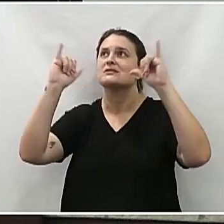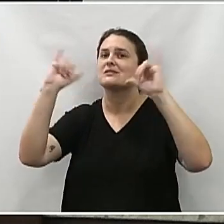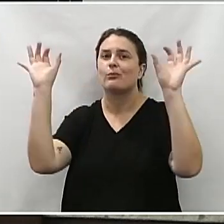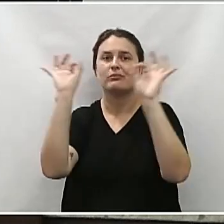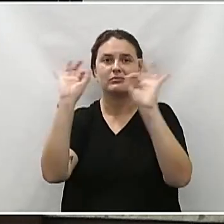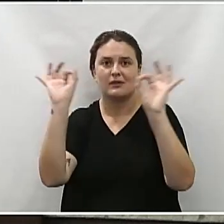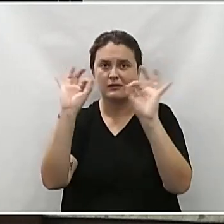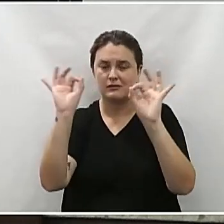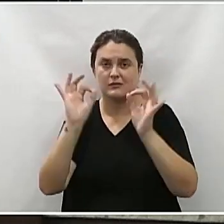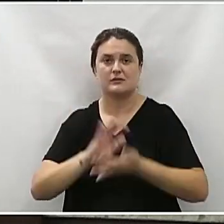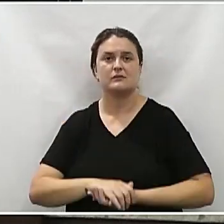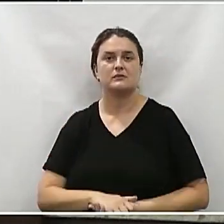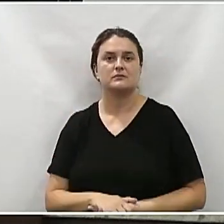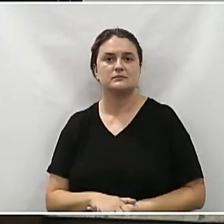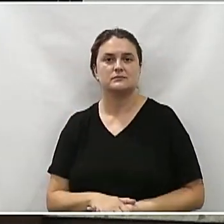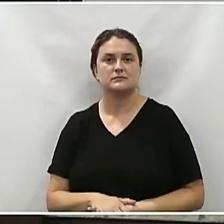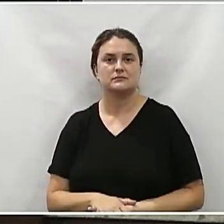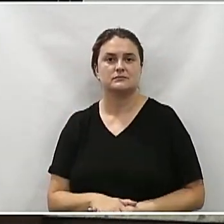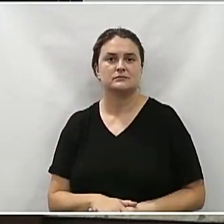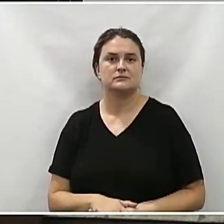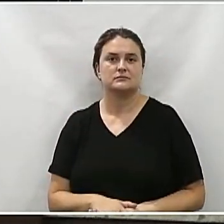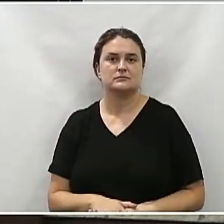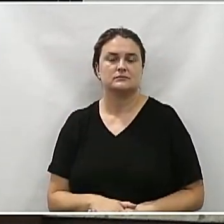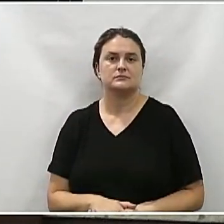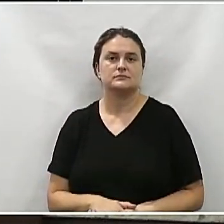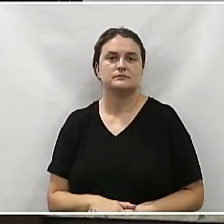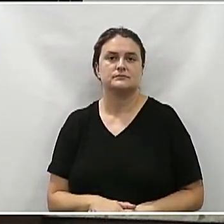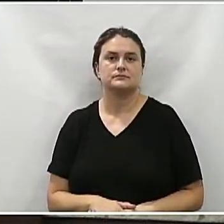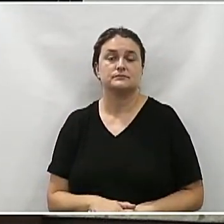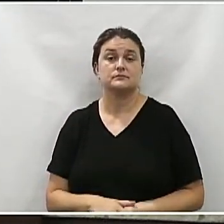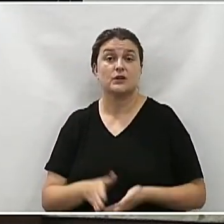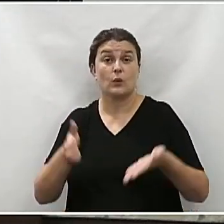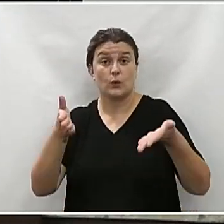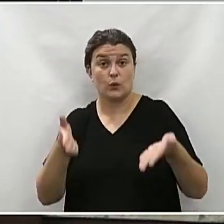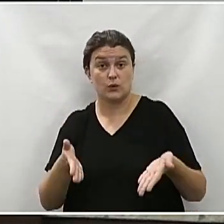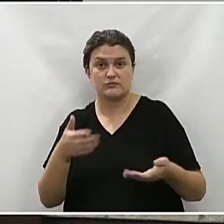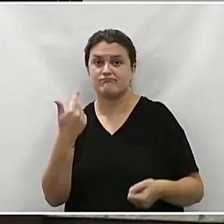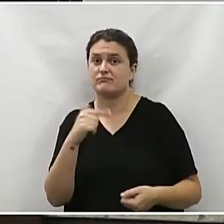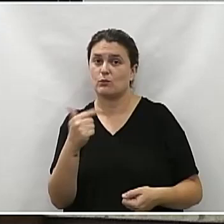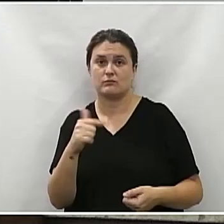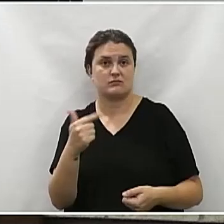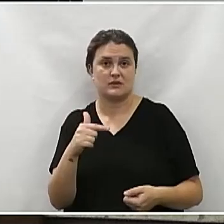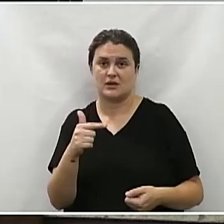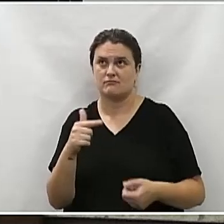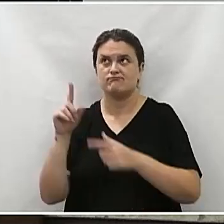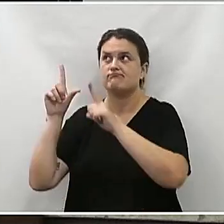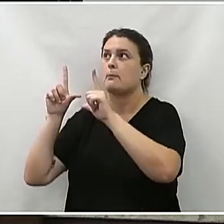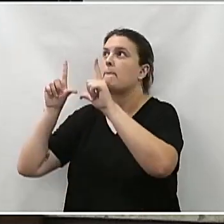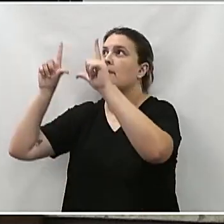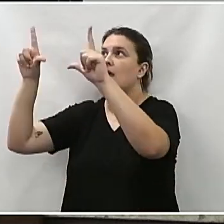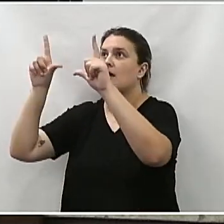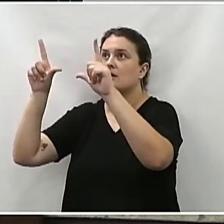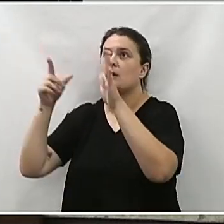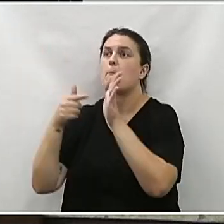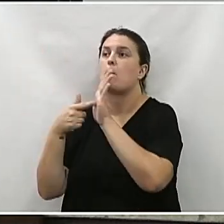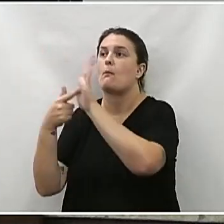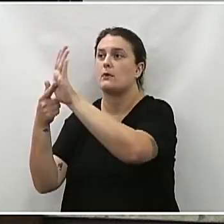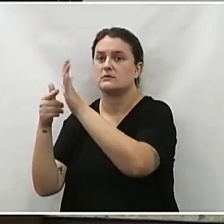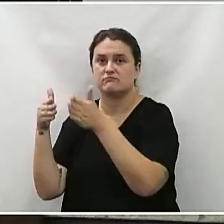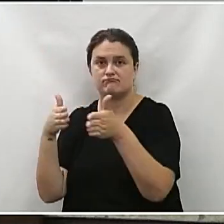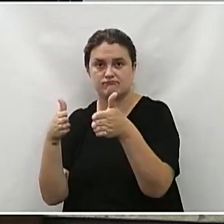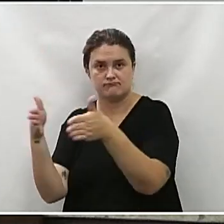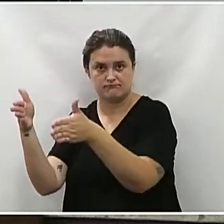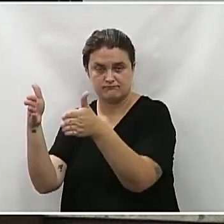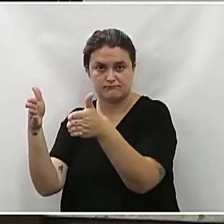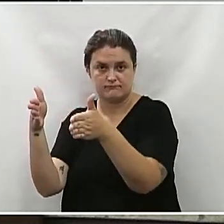que os nomes das ruas estejam marcadas hoje nós não temos essas placas indicativas e as que